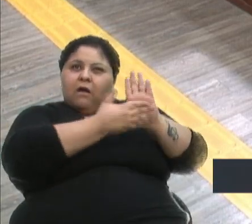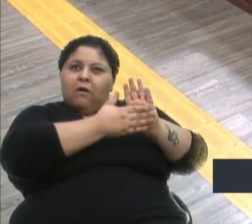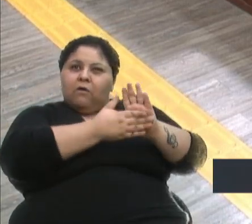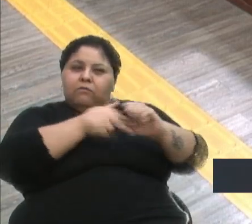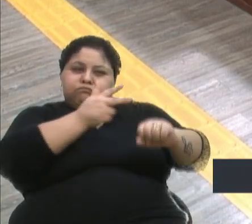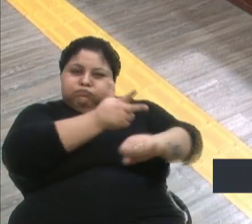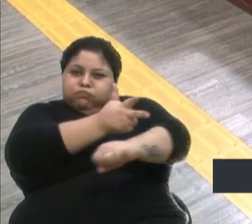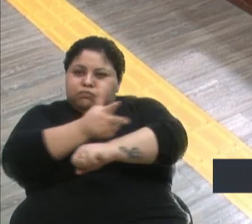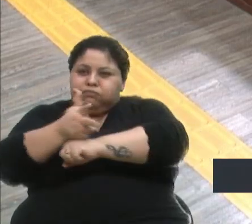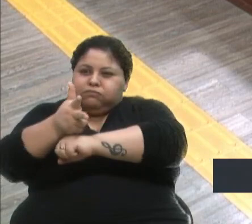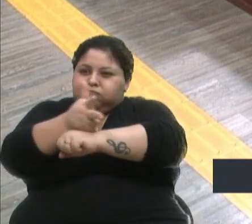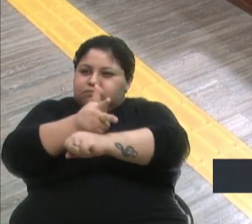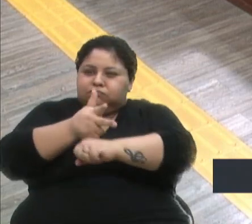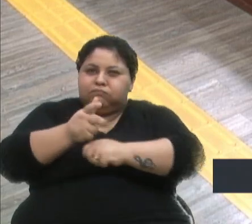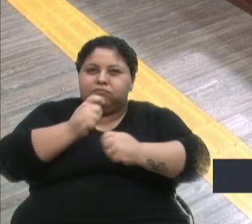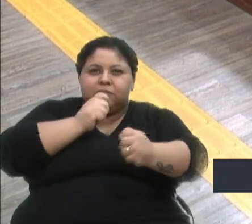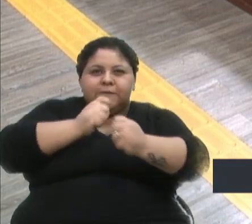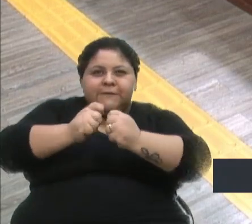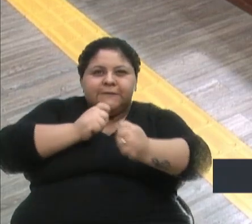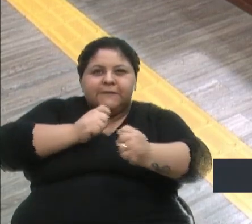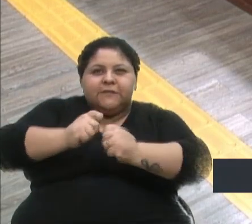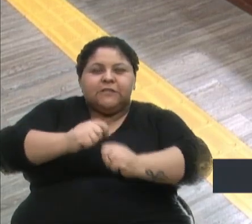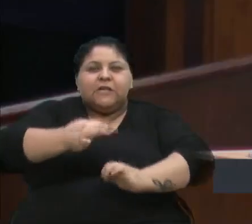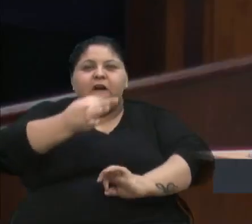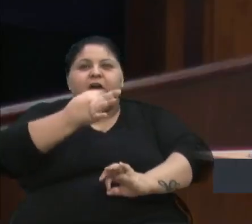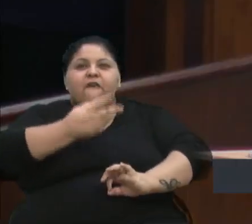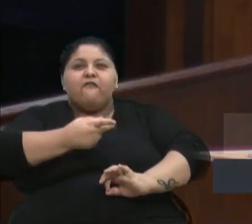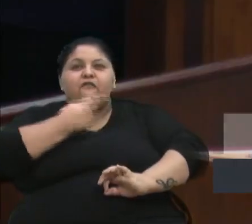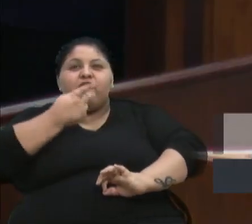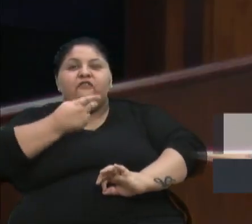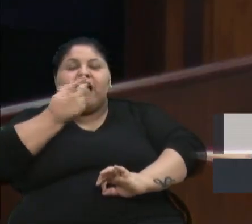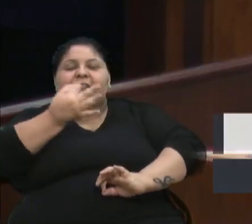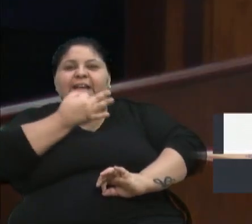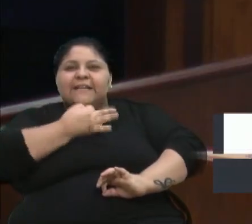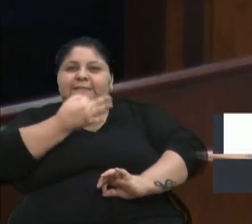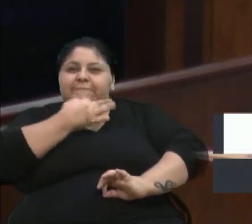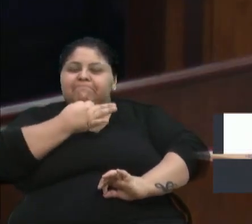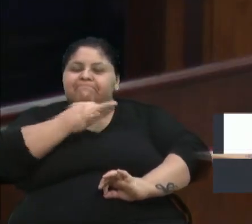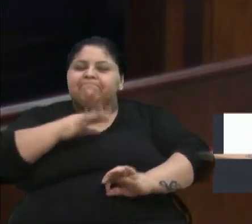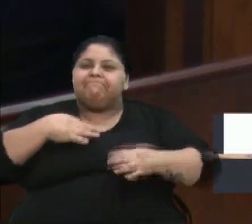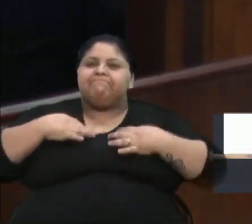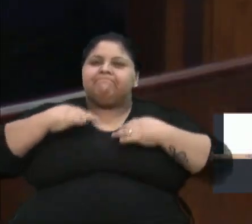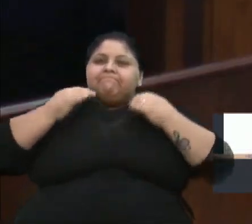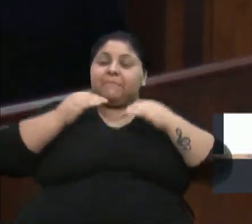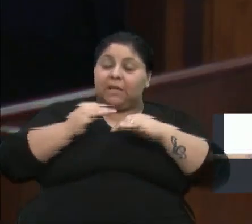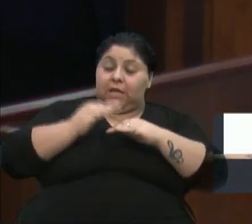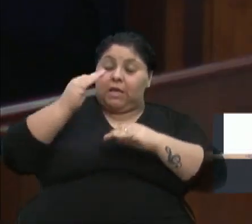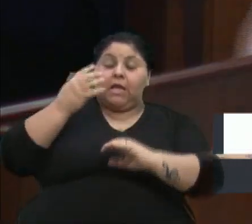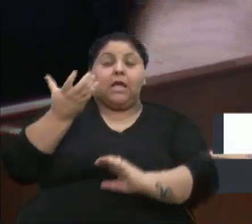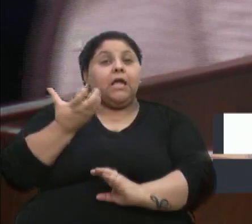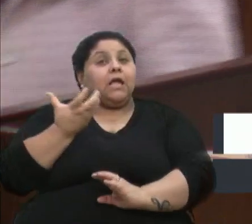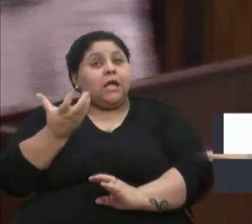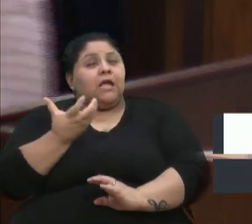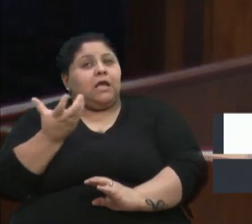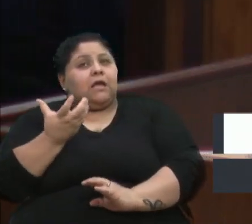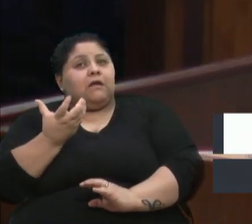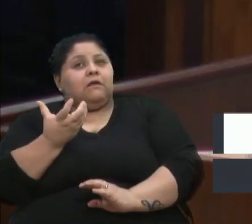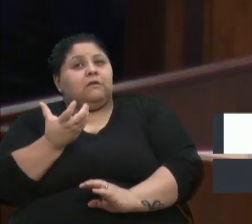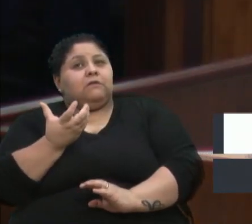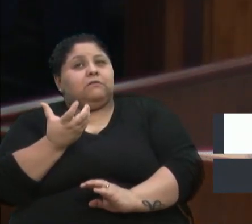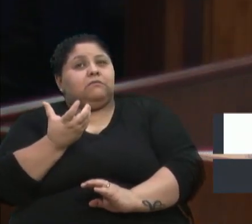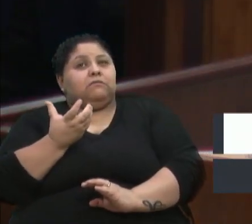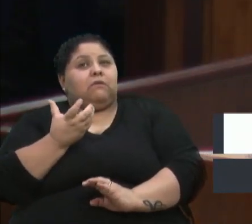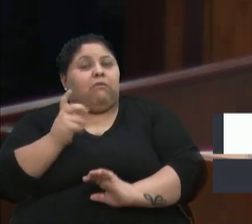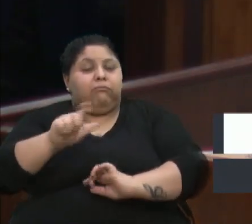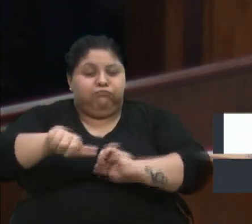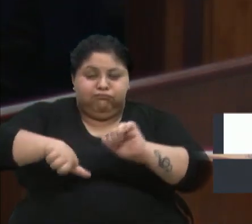imprensa, que é o Fala Caxias. Mas quero ser bem redundante, quero